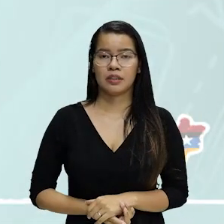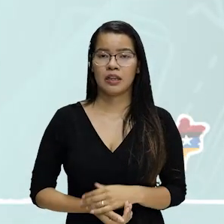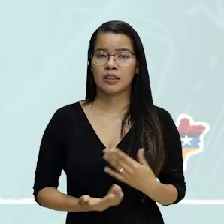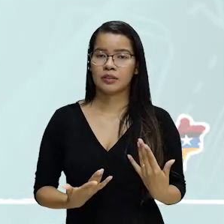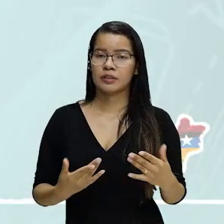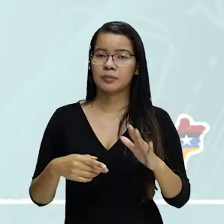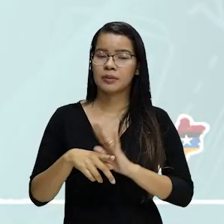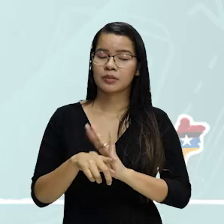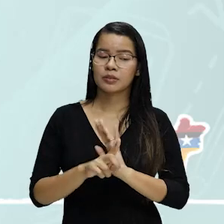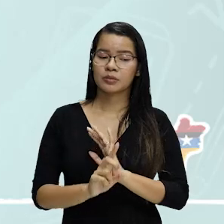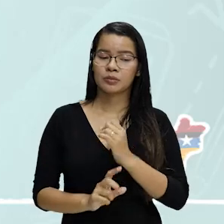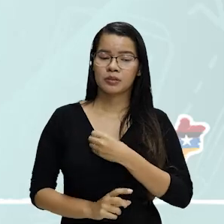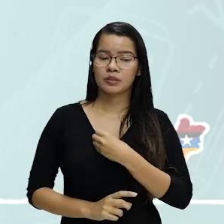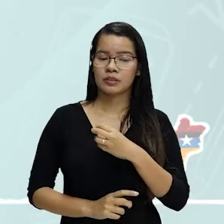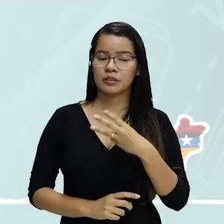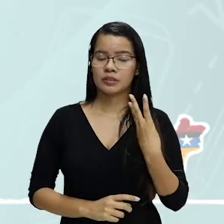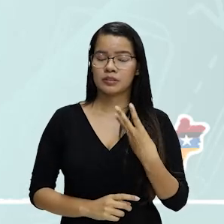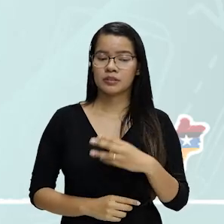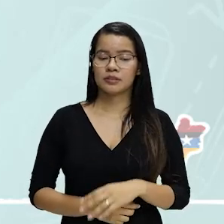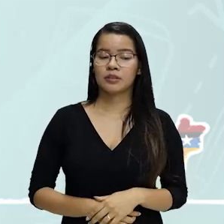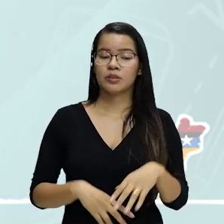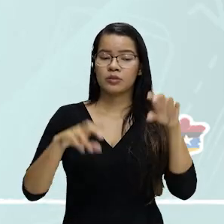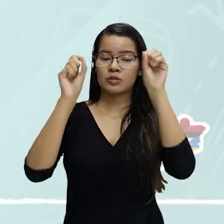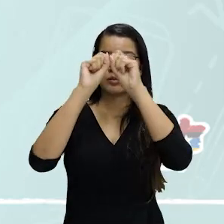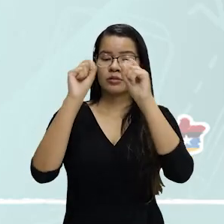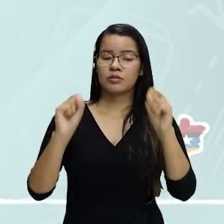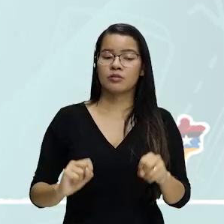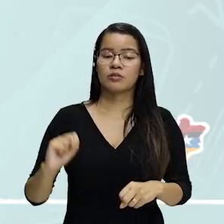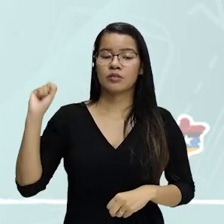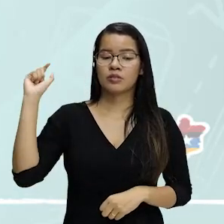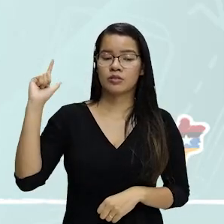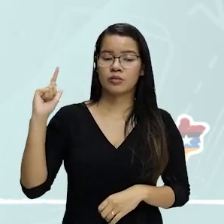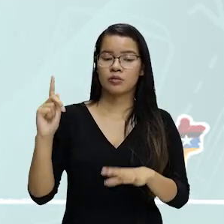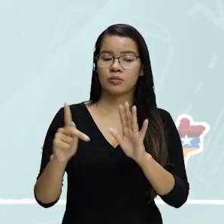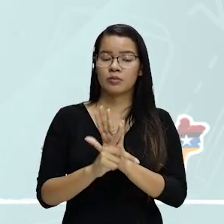Questão 3. Questão 3 tem o seguinte: o